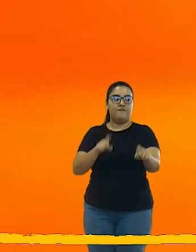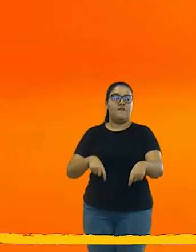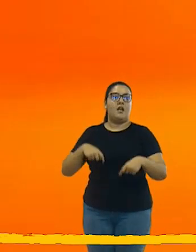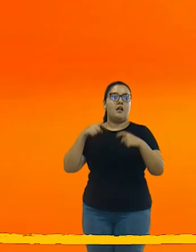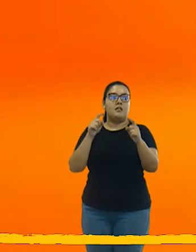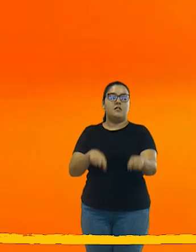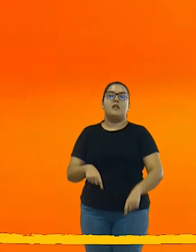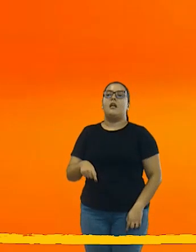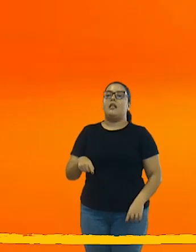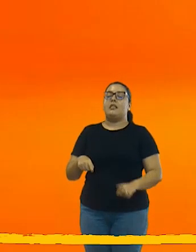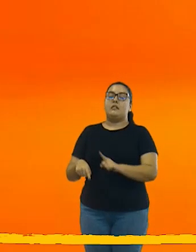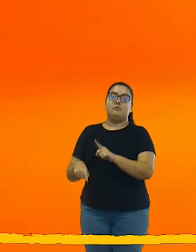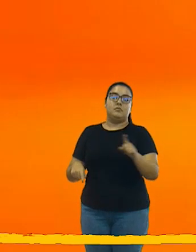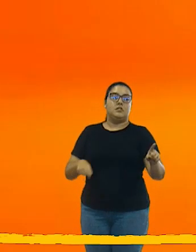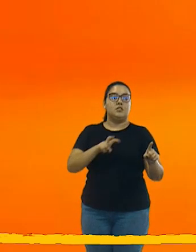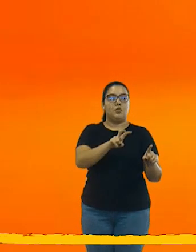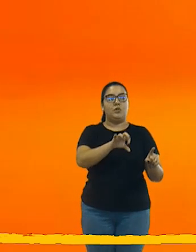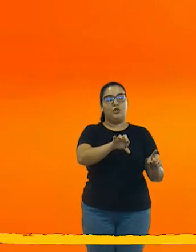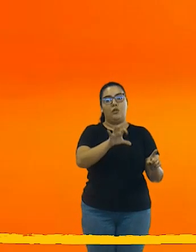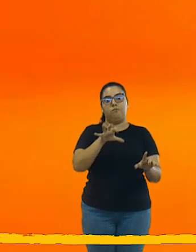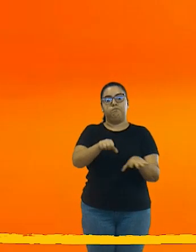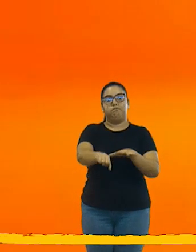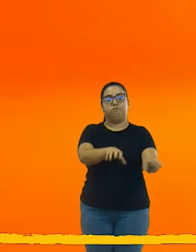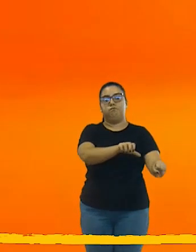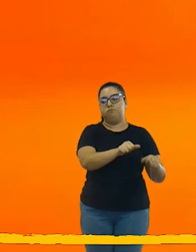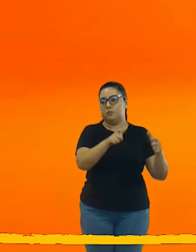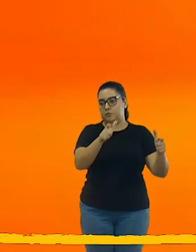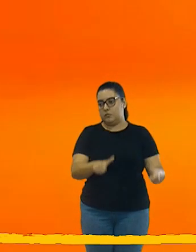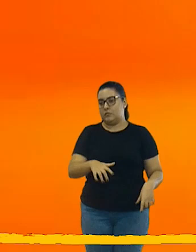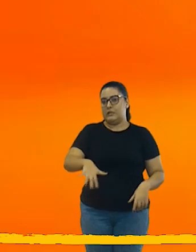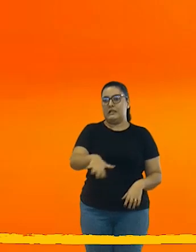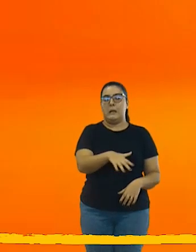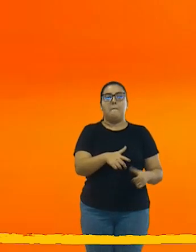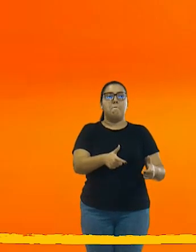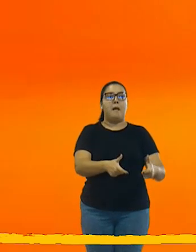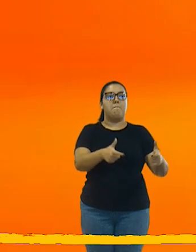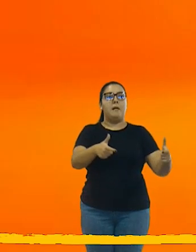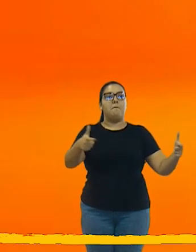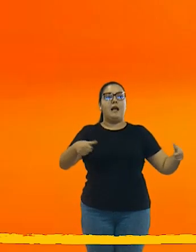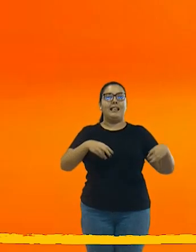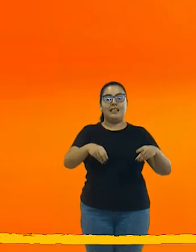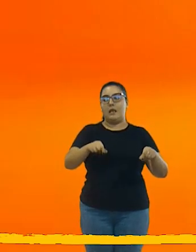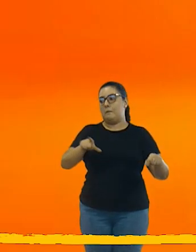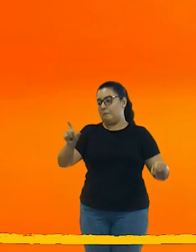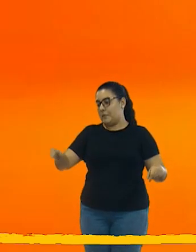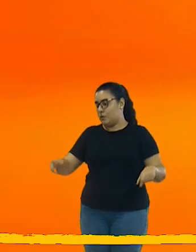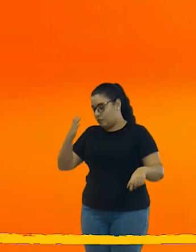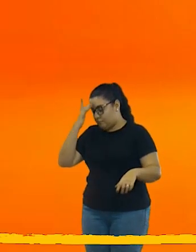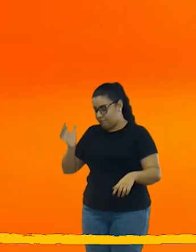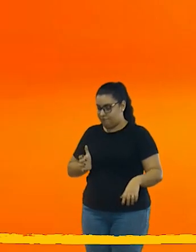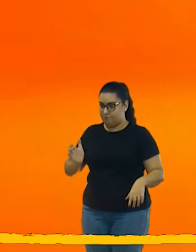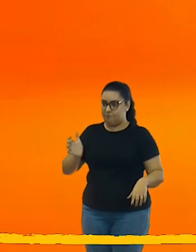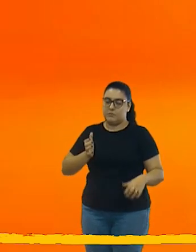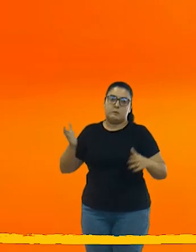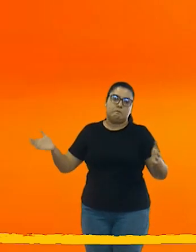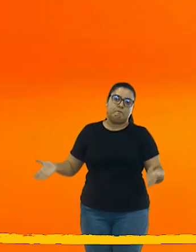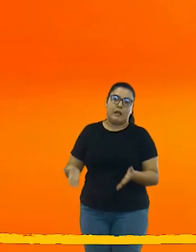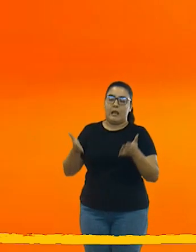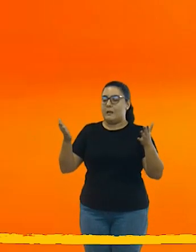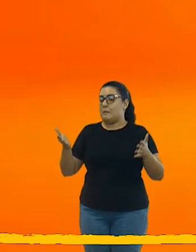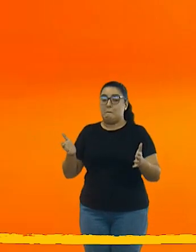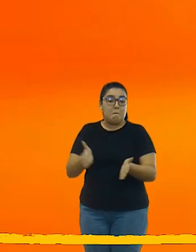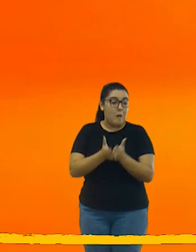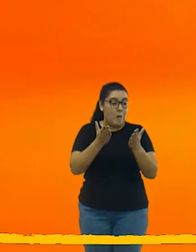concentram 59% das propriedades agricultáveis. Cada vez mais terras nas mãos de menos pessoas. O Brasil cada